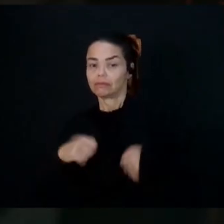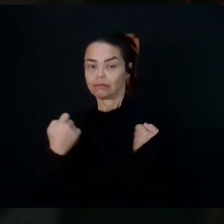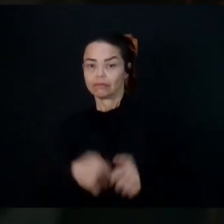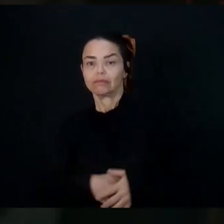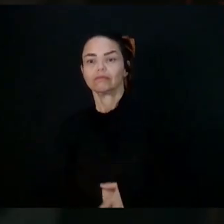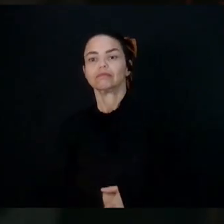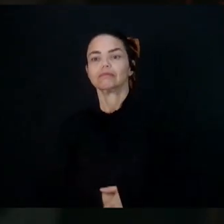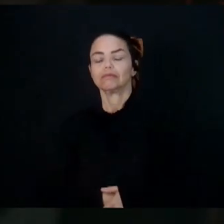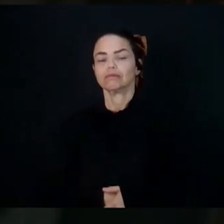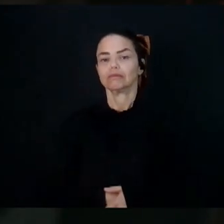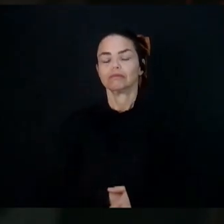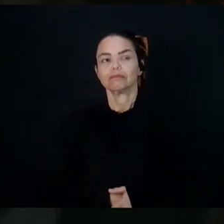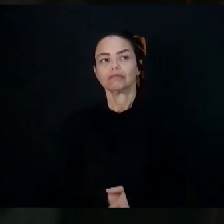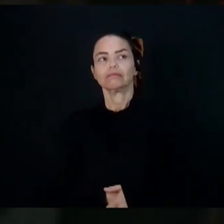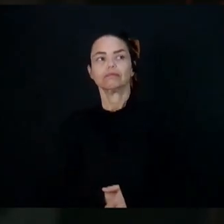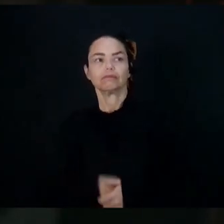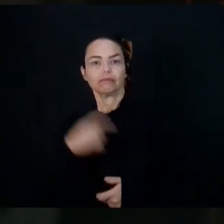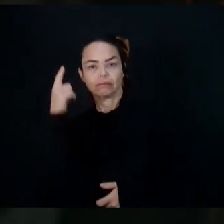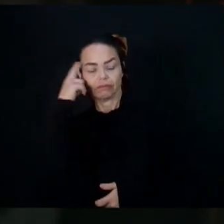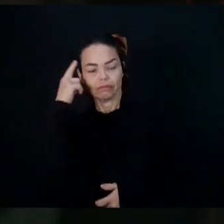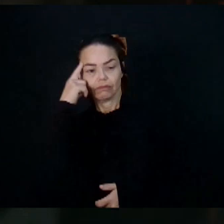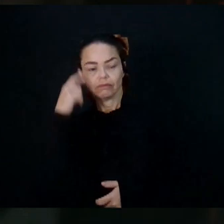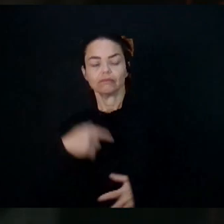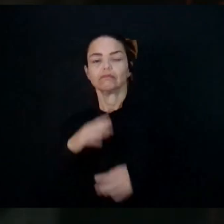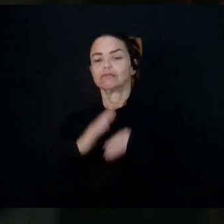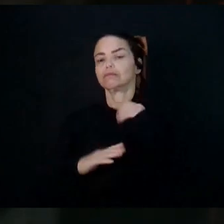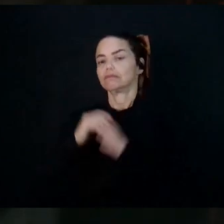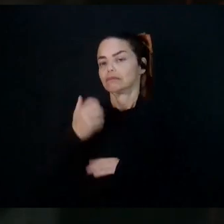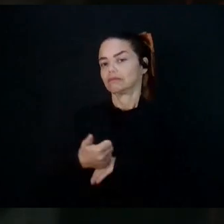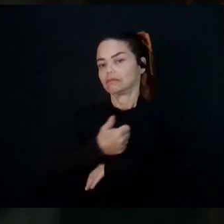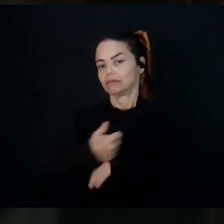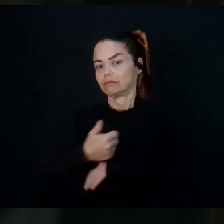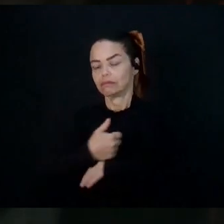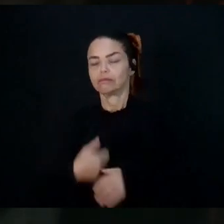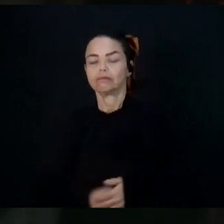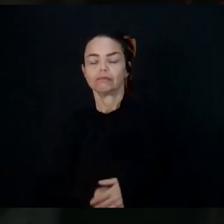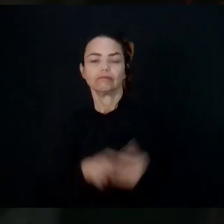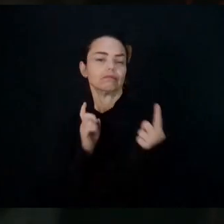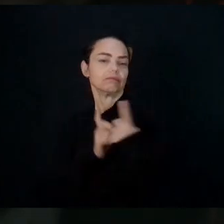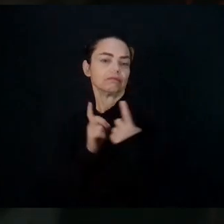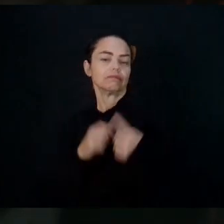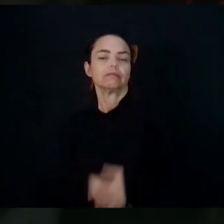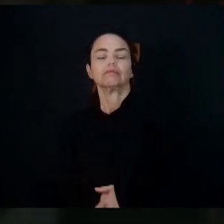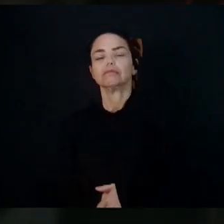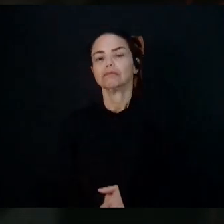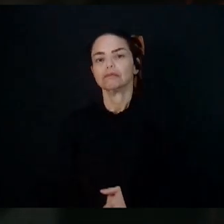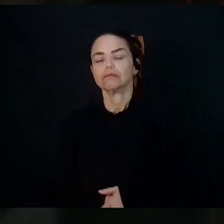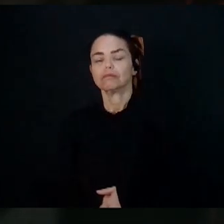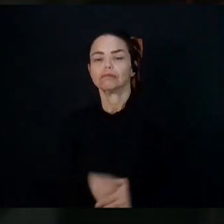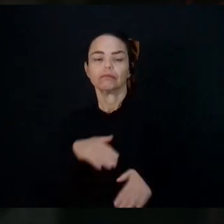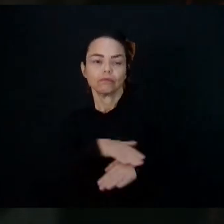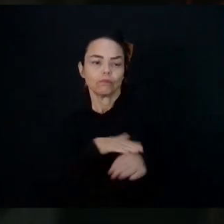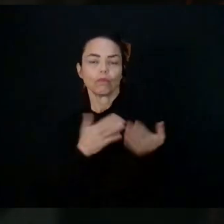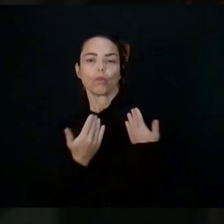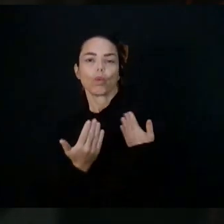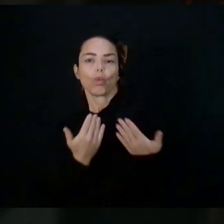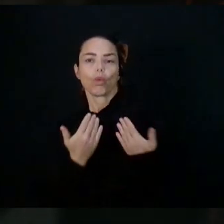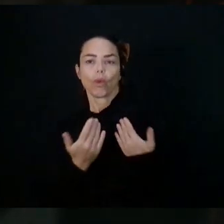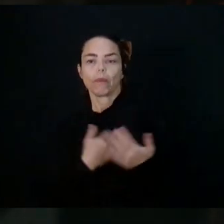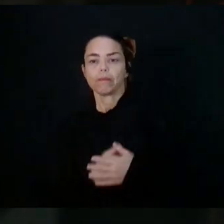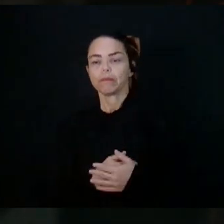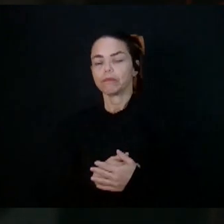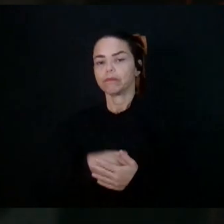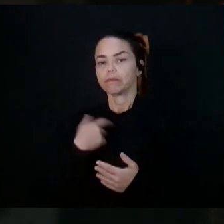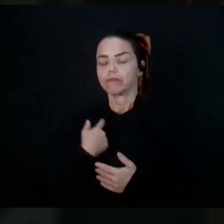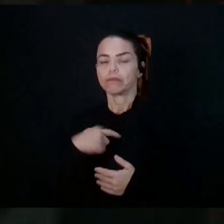uma imersão, né, de profissionais nesse assunto para levantar diagnóstico. Então, a gente está conversando apenas sobre essa situação. A questão